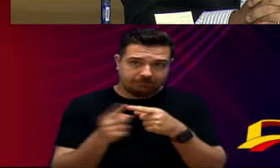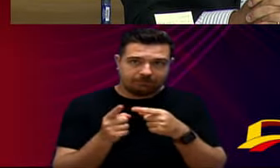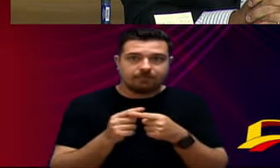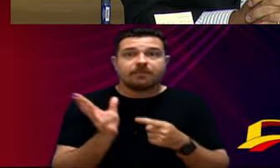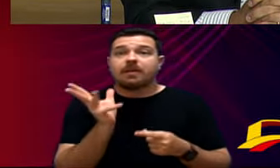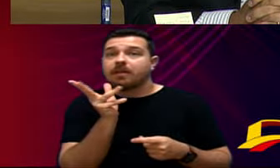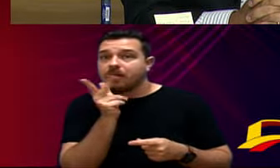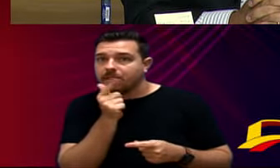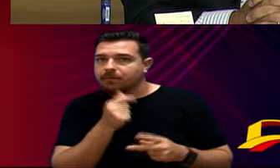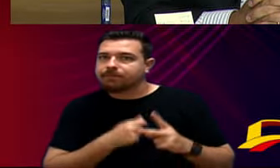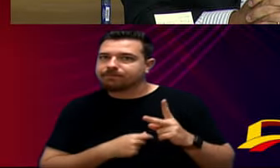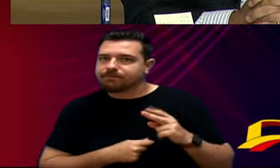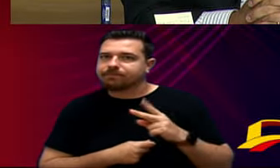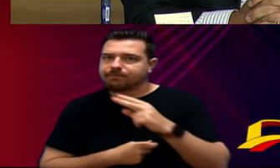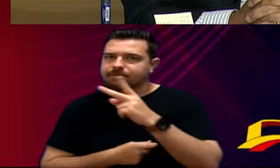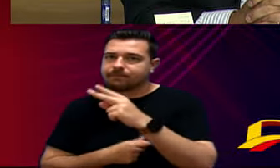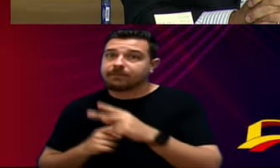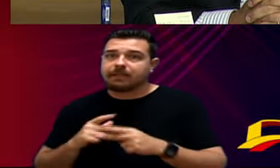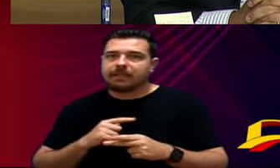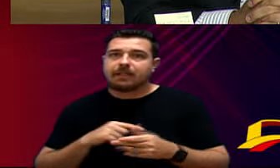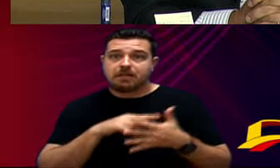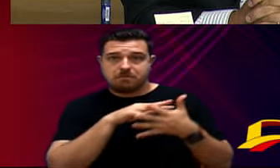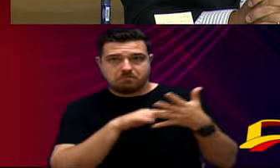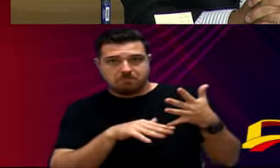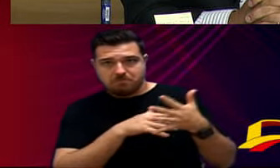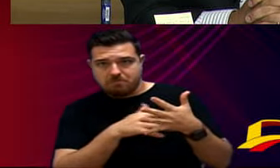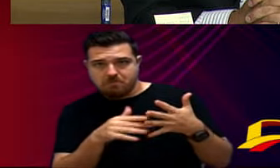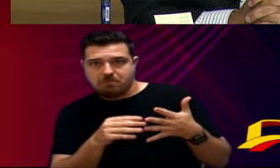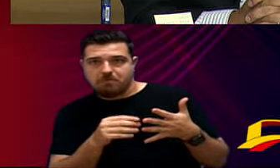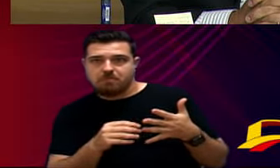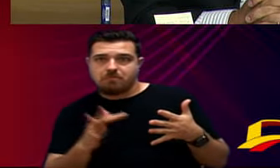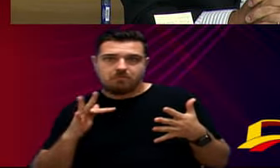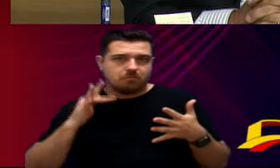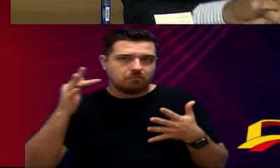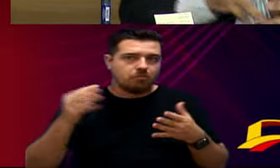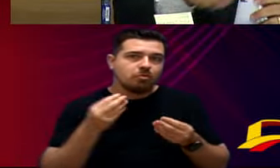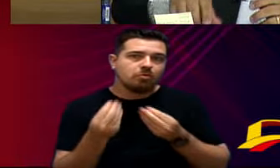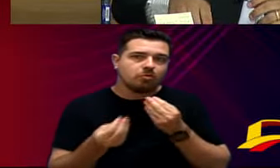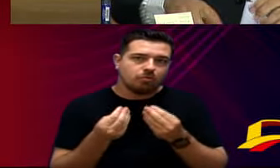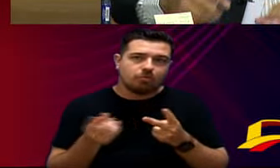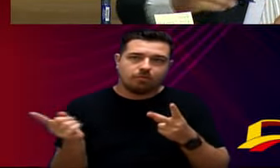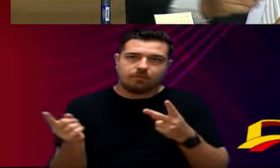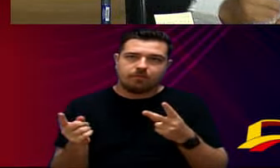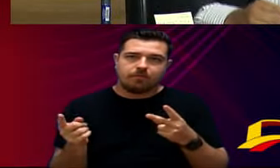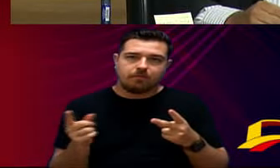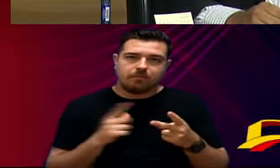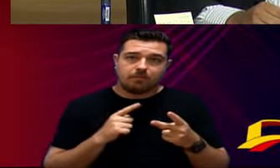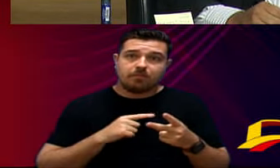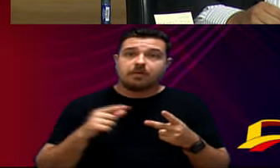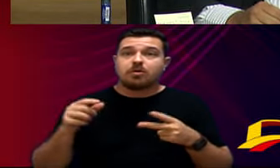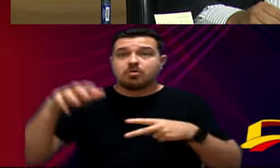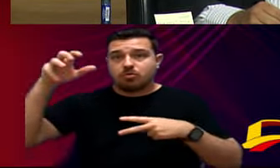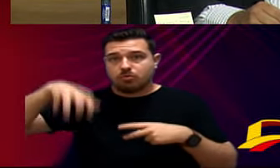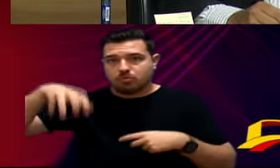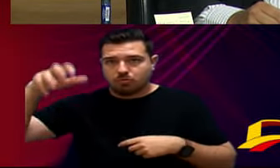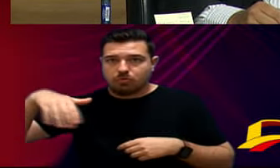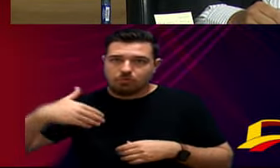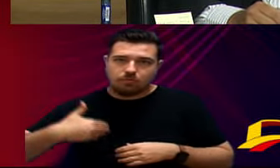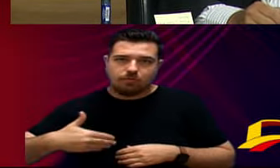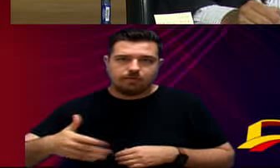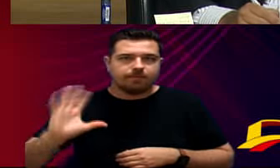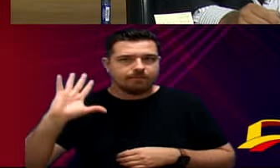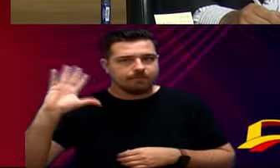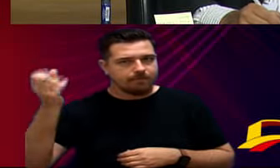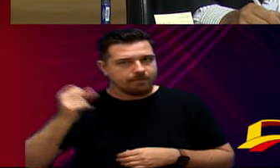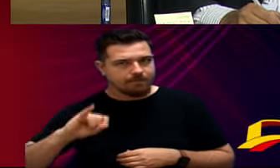demora das podas gostaria de saber se tem uma resposta para isso uma previsão para resolver nós teremos as chuvas de Janeiro né o mês de